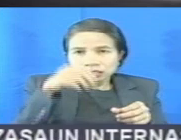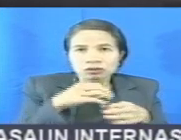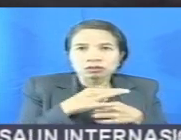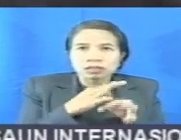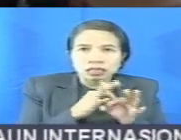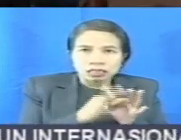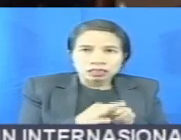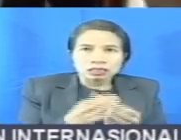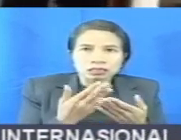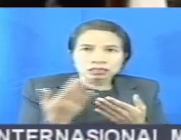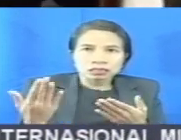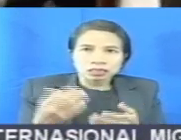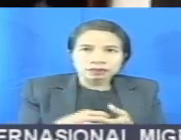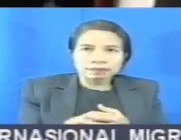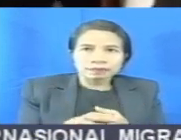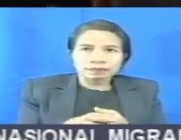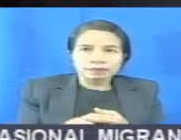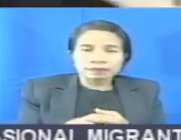equipamentos.